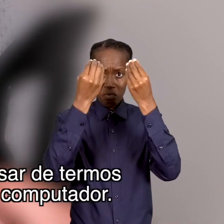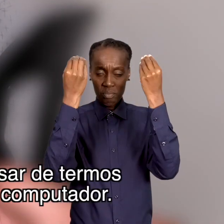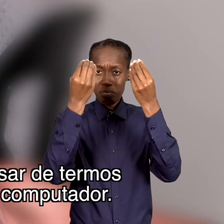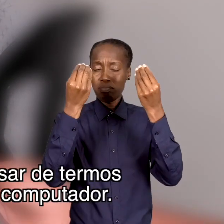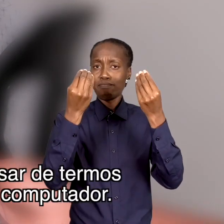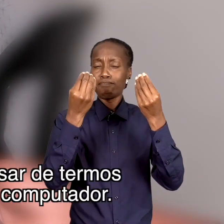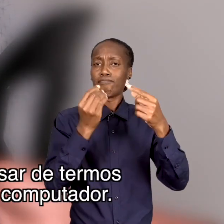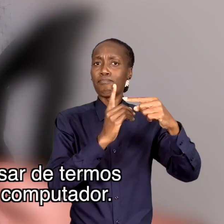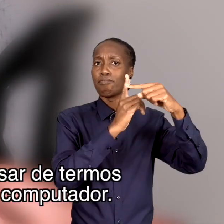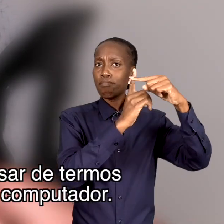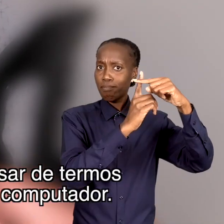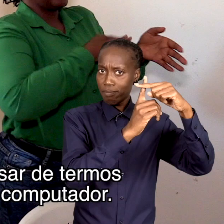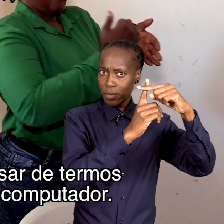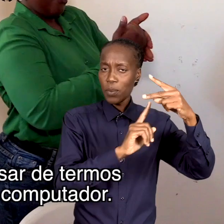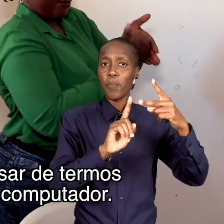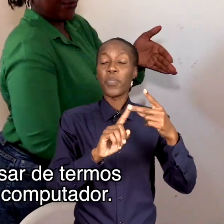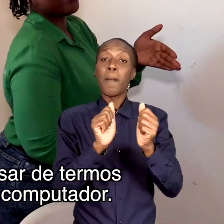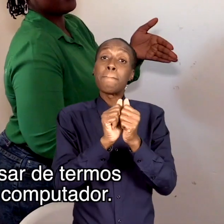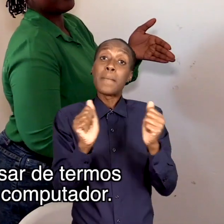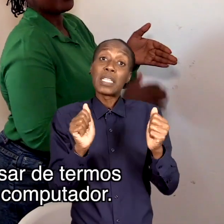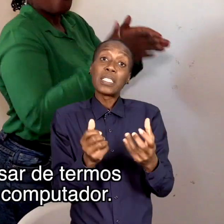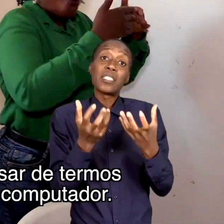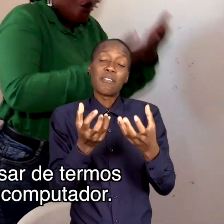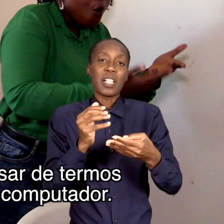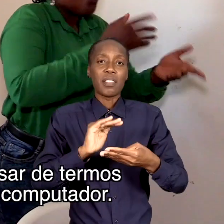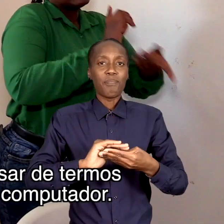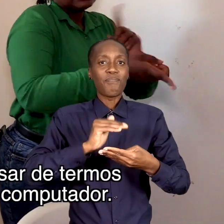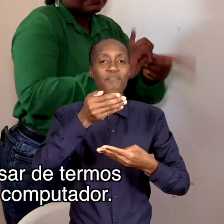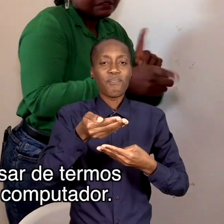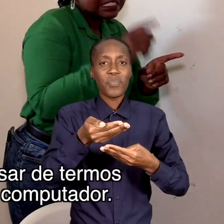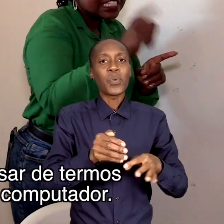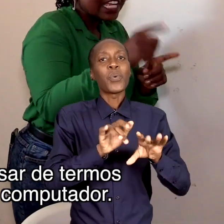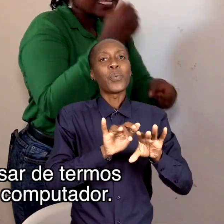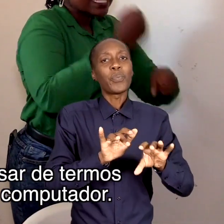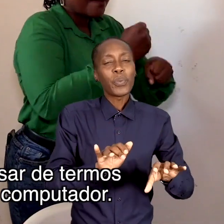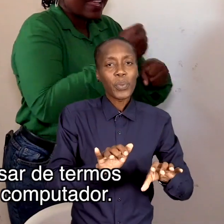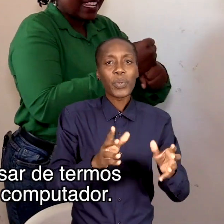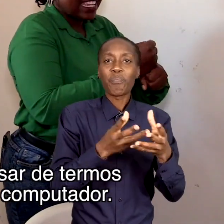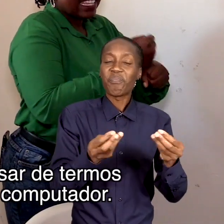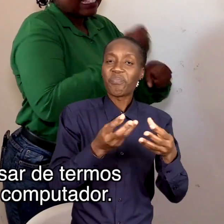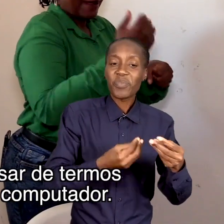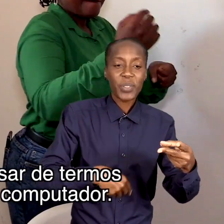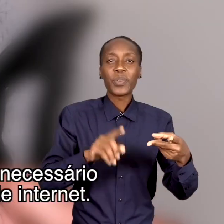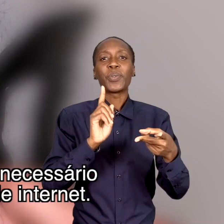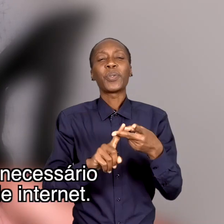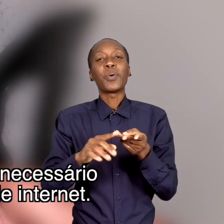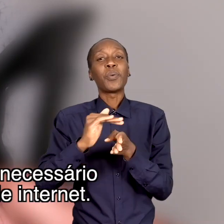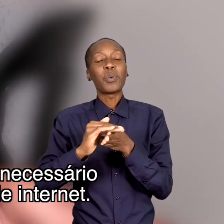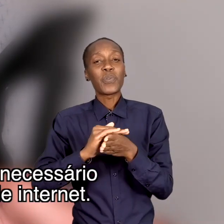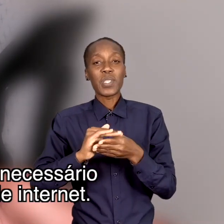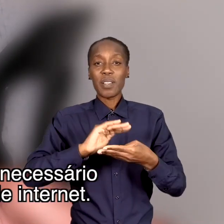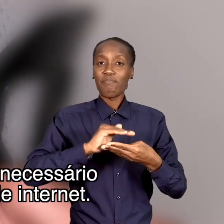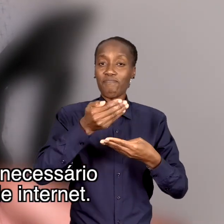A informação está indo muito bem. Apesar de termos tido falta de alguns materiais, como